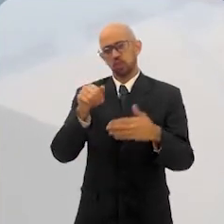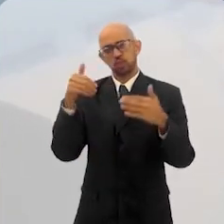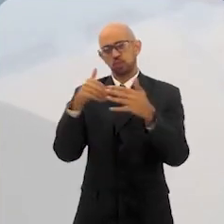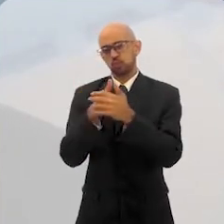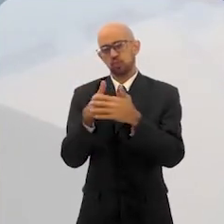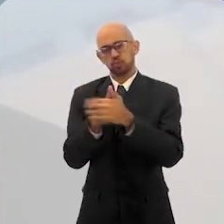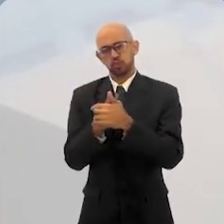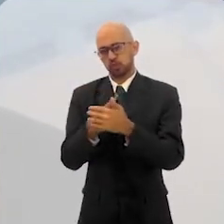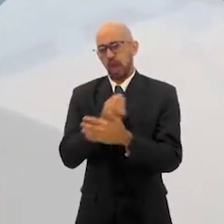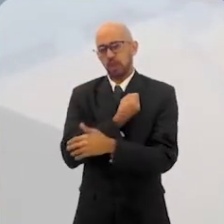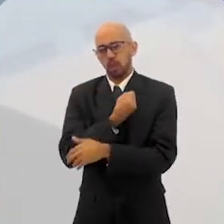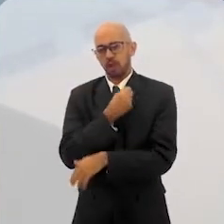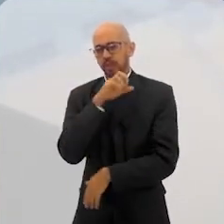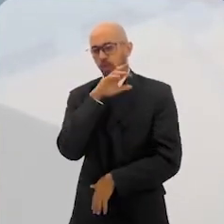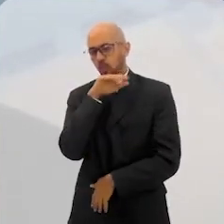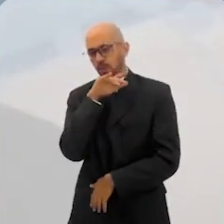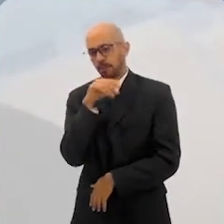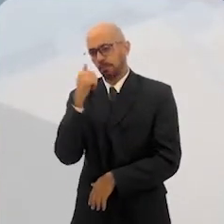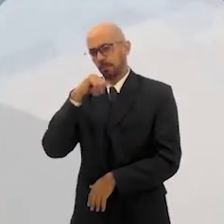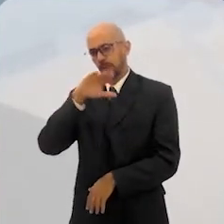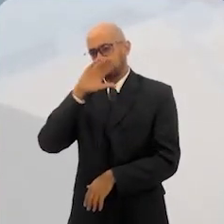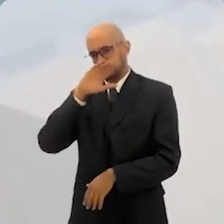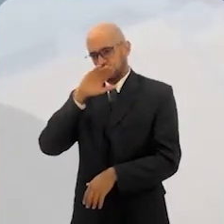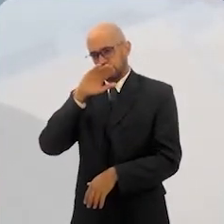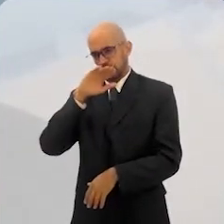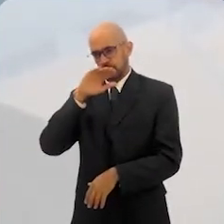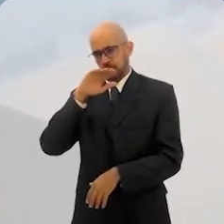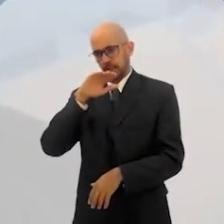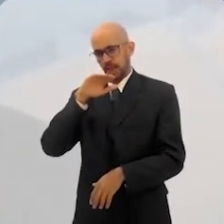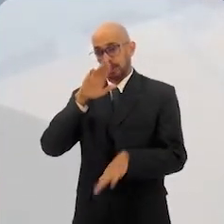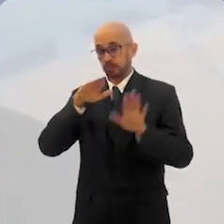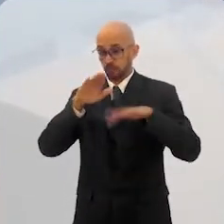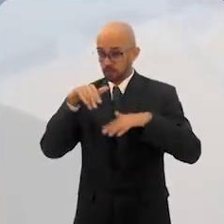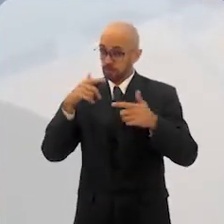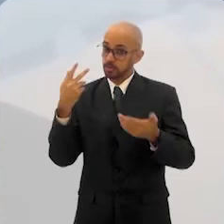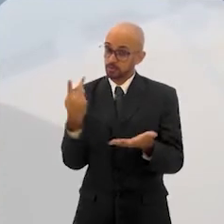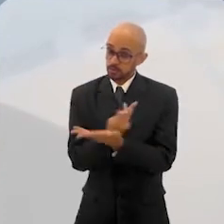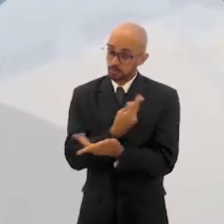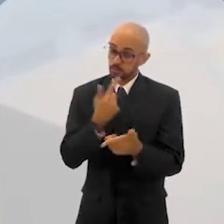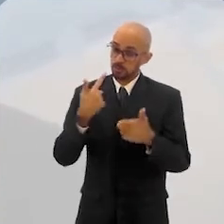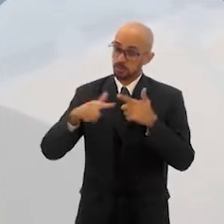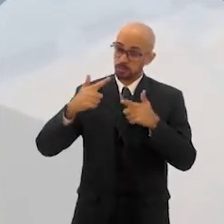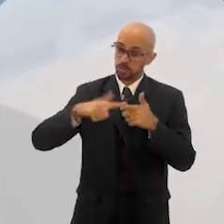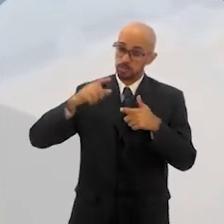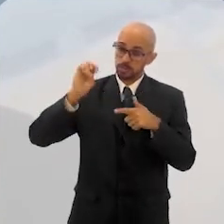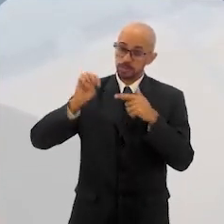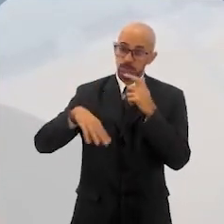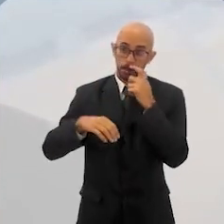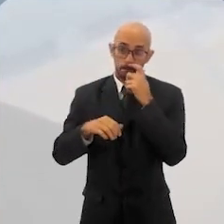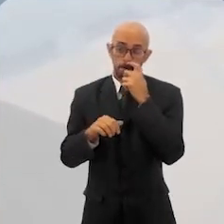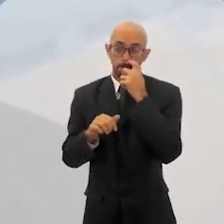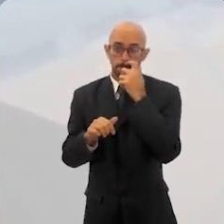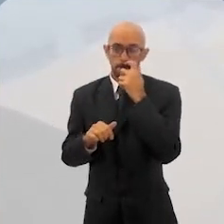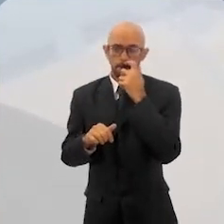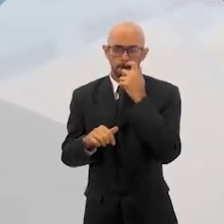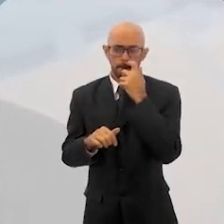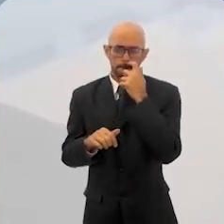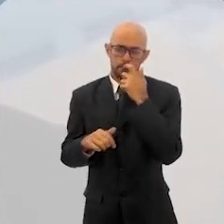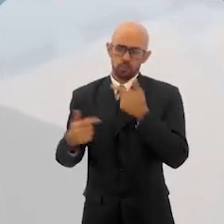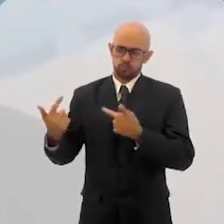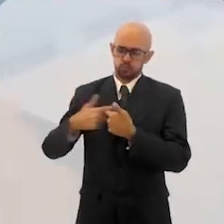nota baixa para minha mãe. Né? Por mais que isso fosse um problema em termos